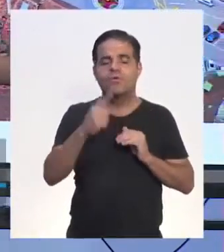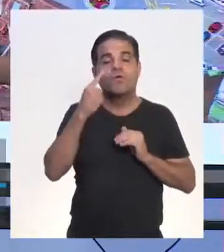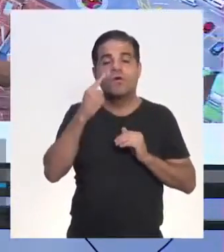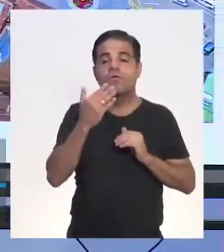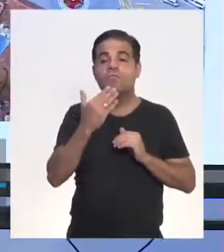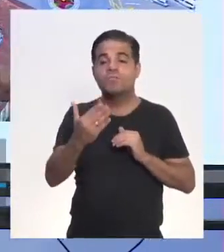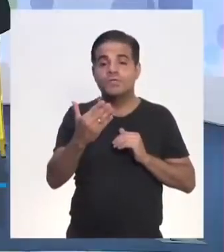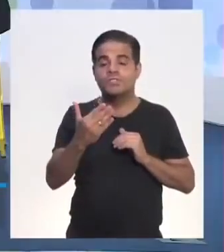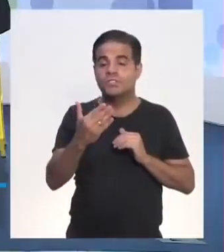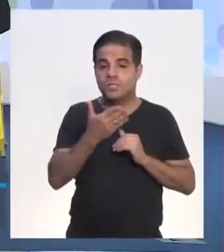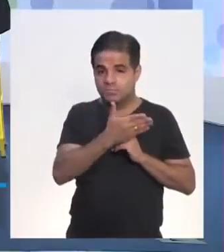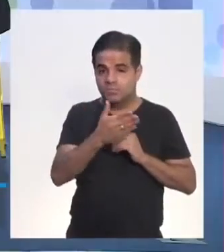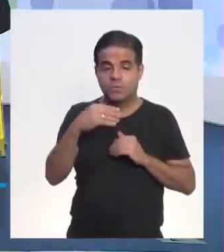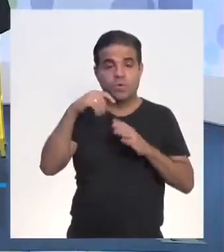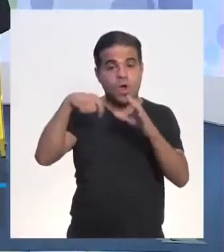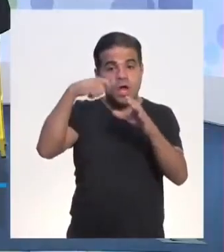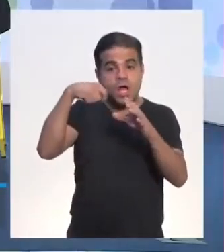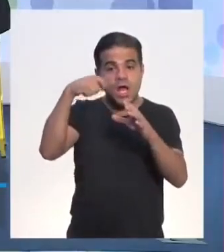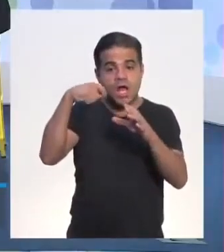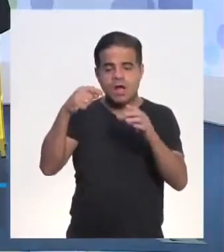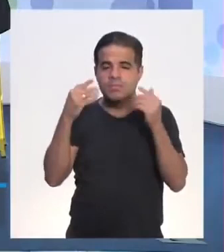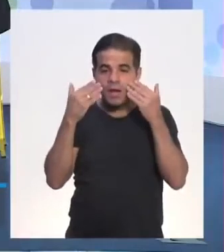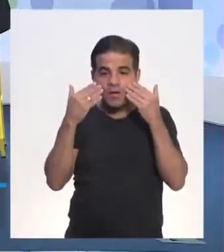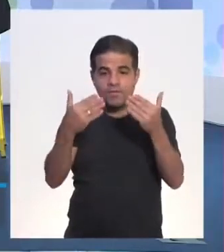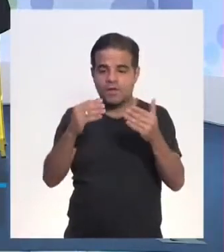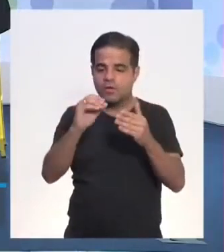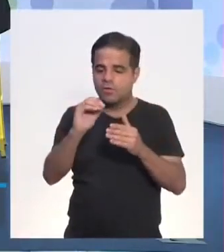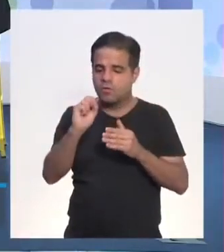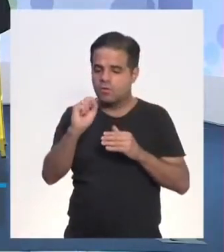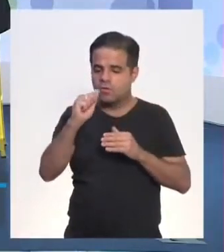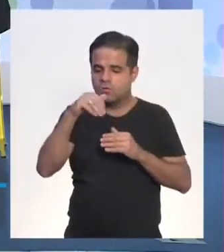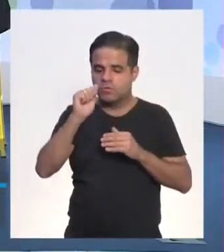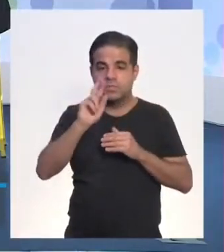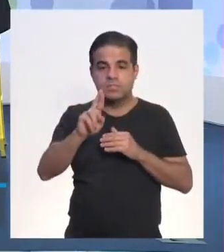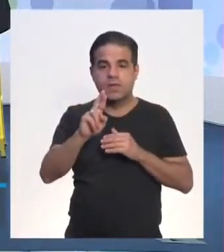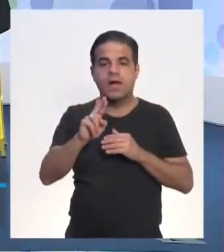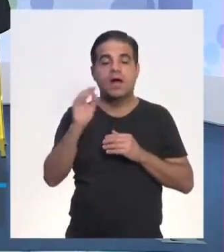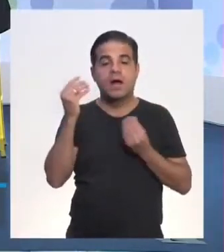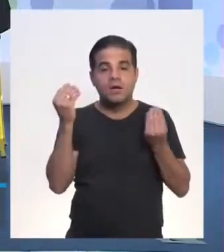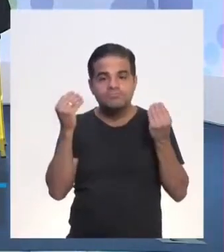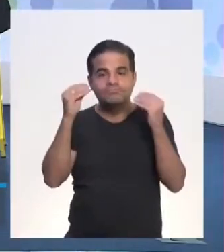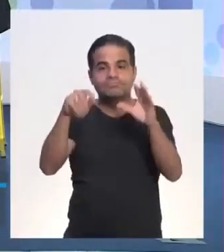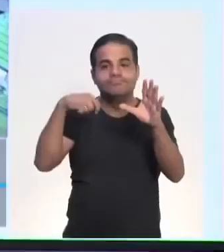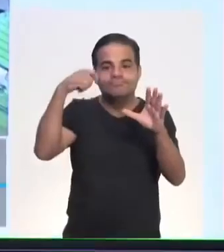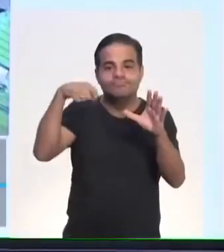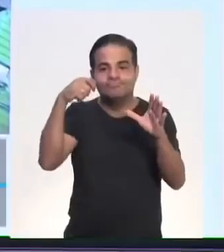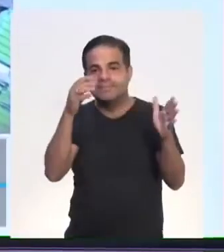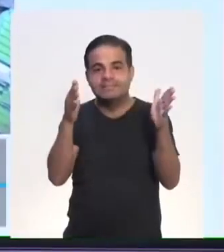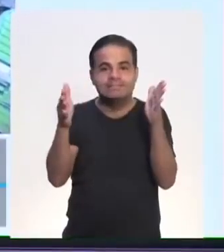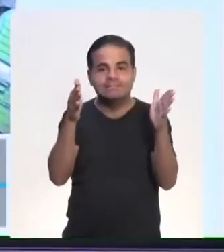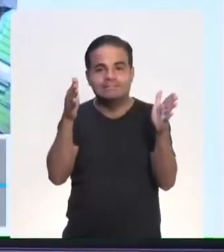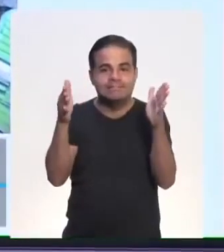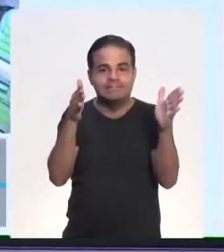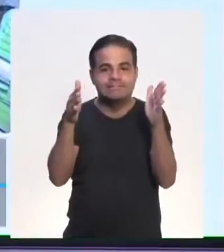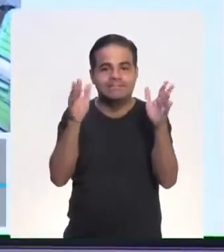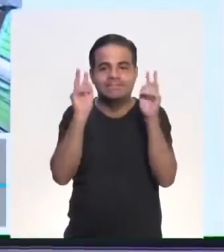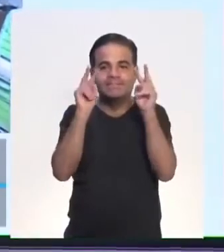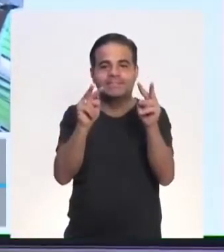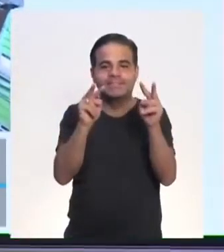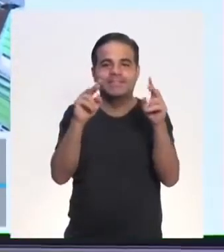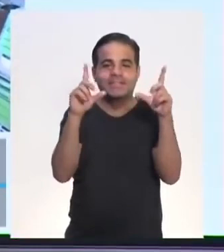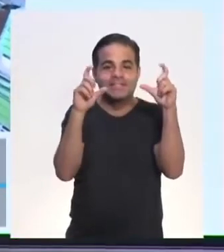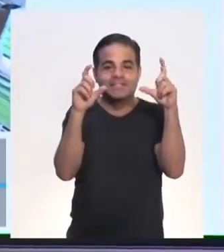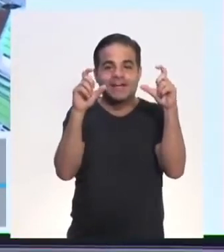pedir até para o câmera pegar isso com o Osmar. Olha lá. Olha eu botando os câmera doidos aqui, que é quando a gente pega. Isso. Essa aqui,